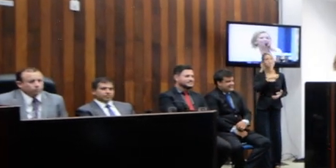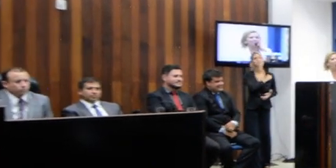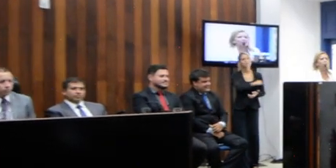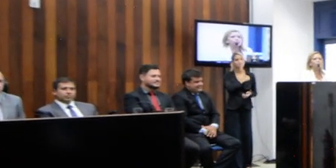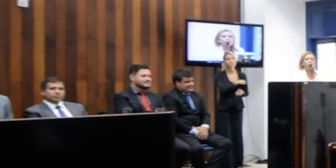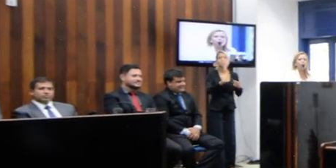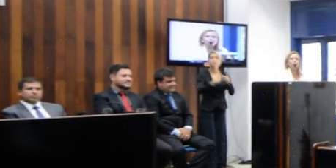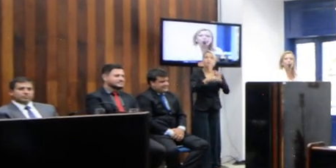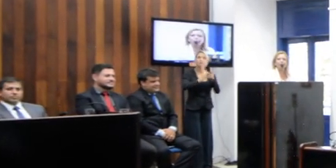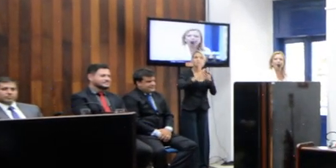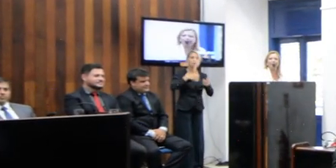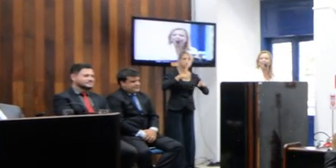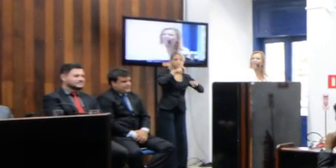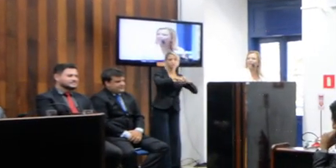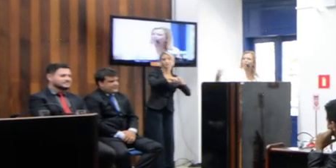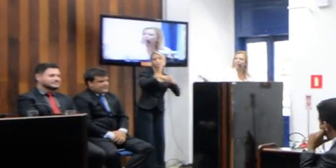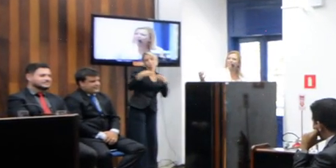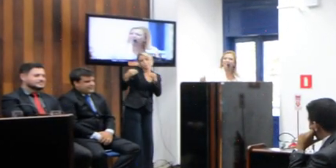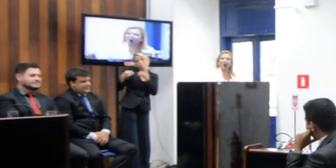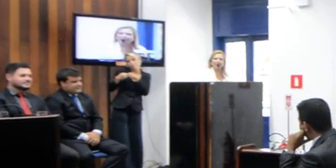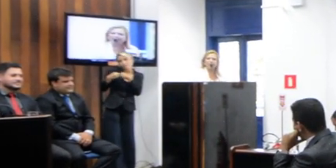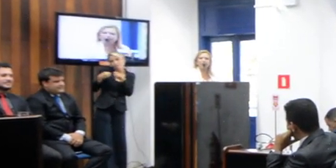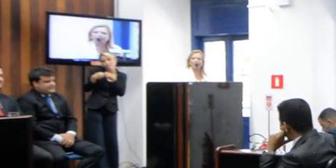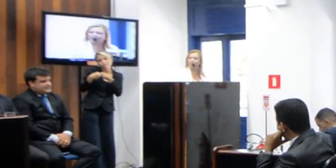ele está sendo muito bem